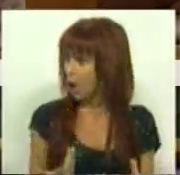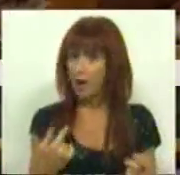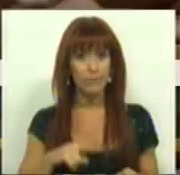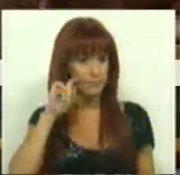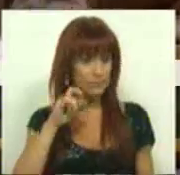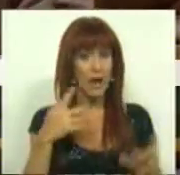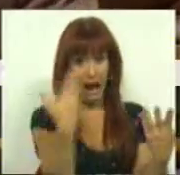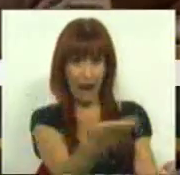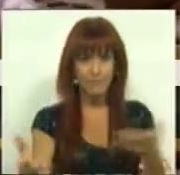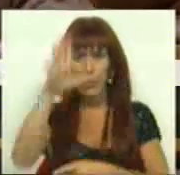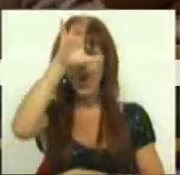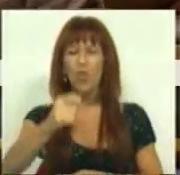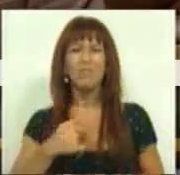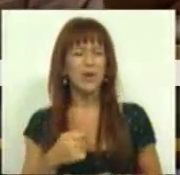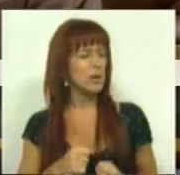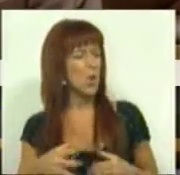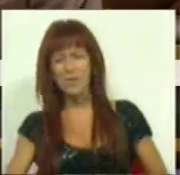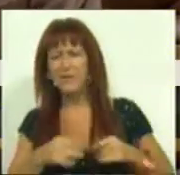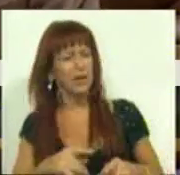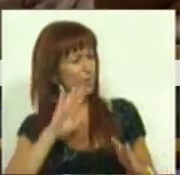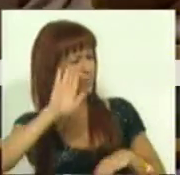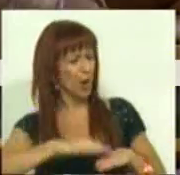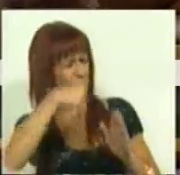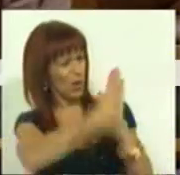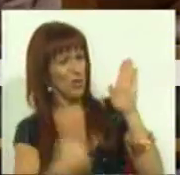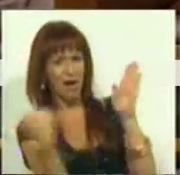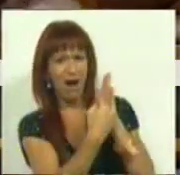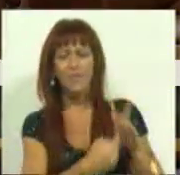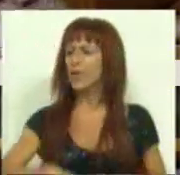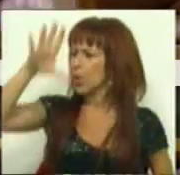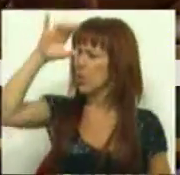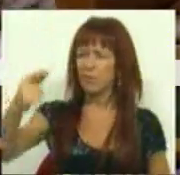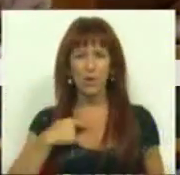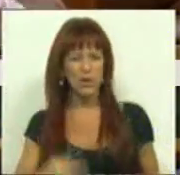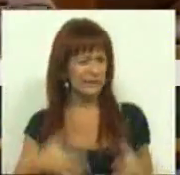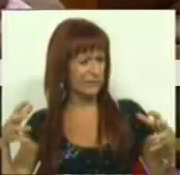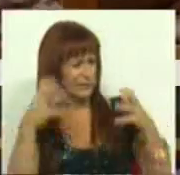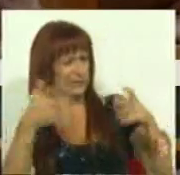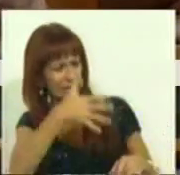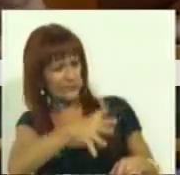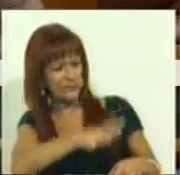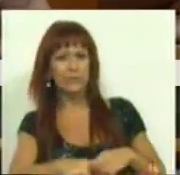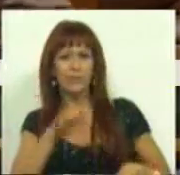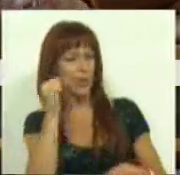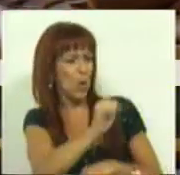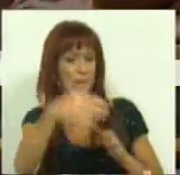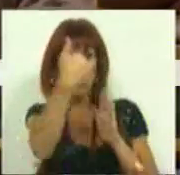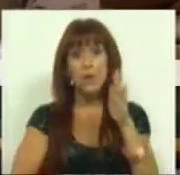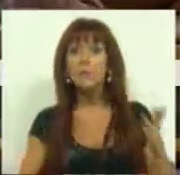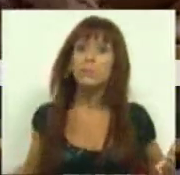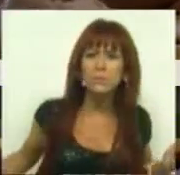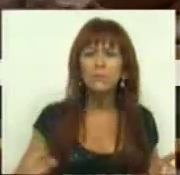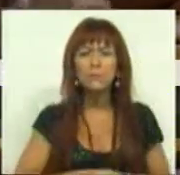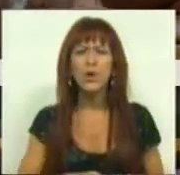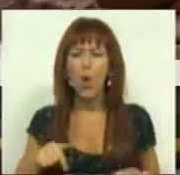atualmente existente. É o Governo que não se conforma com a Constituição, é o Governo que está em conflito permanente com a Constituição e,